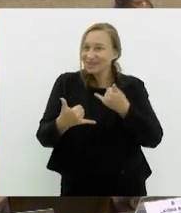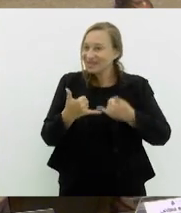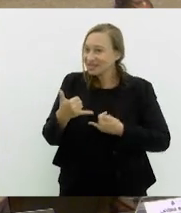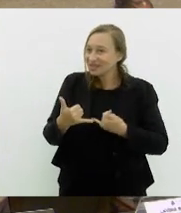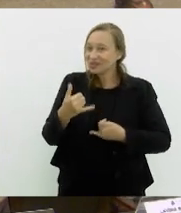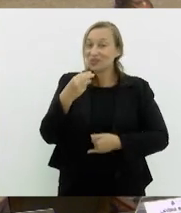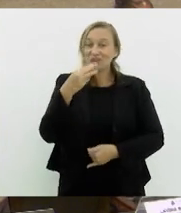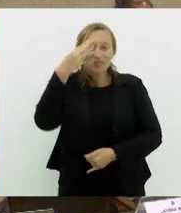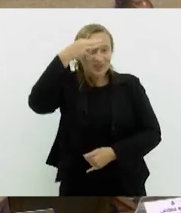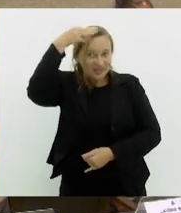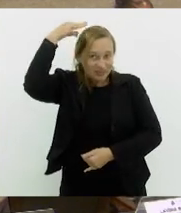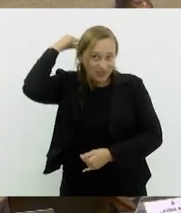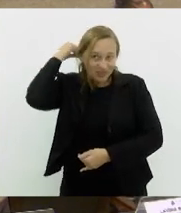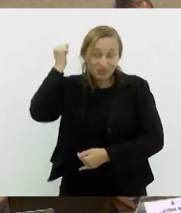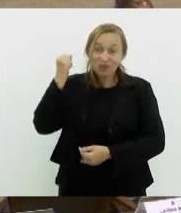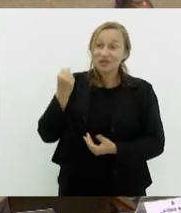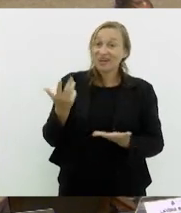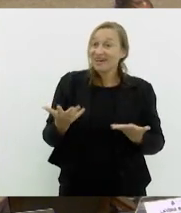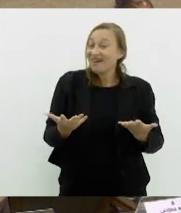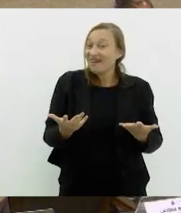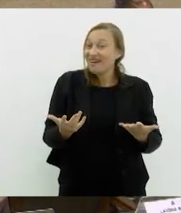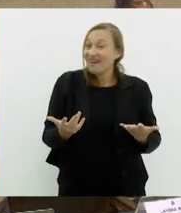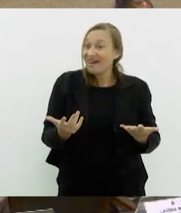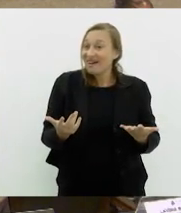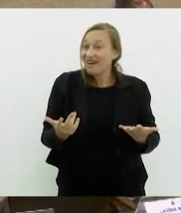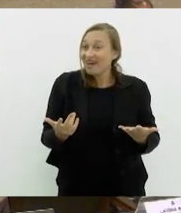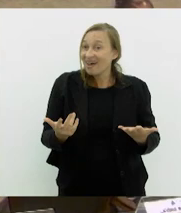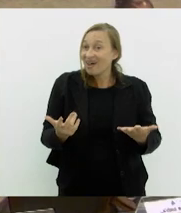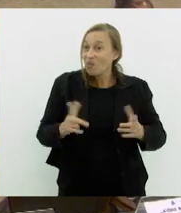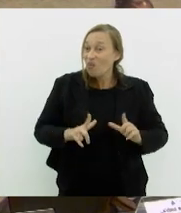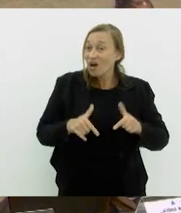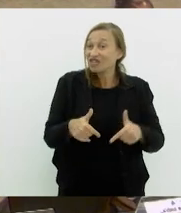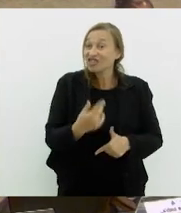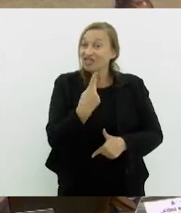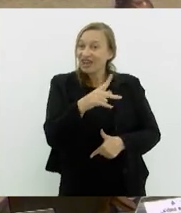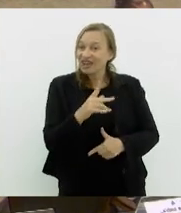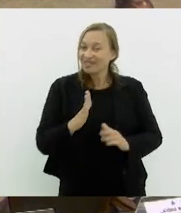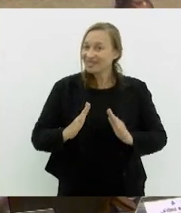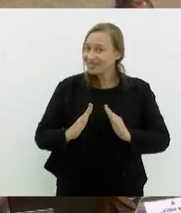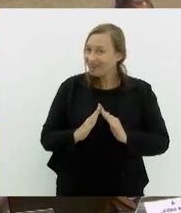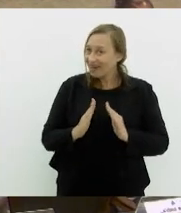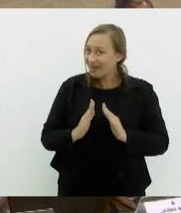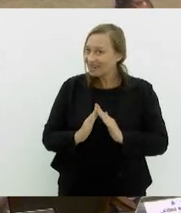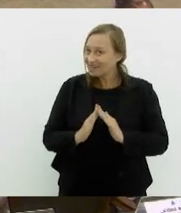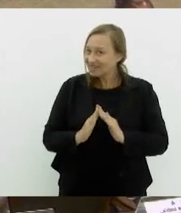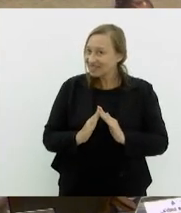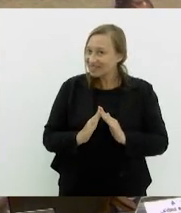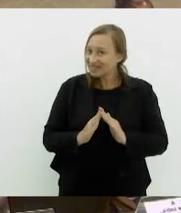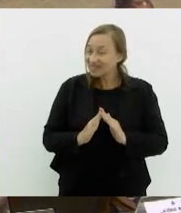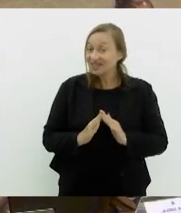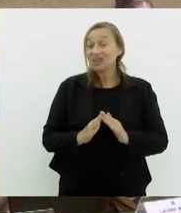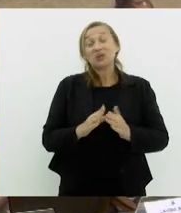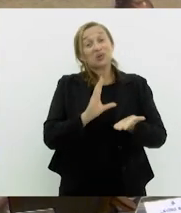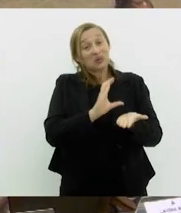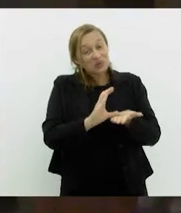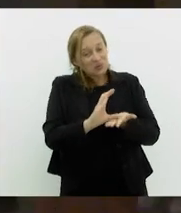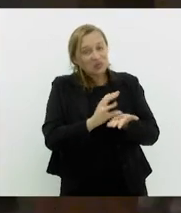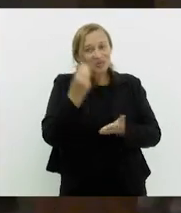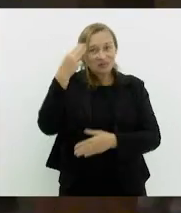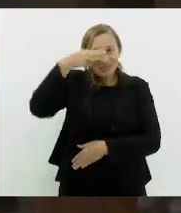Márcio sobre a atividade dele aqui nessa casa. O conselheiro Márcio Pacheco